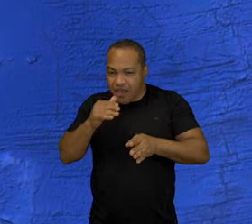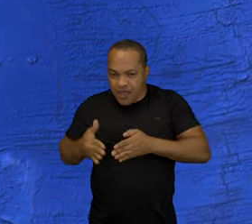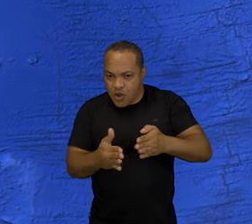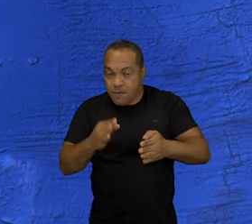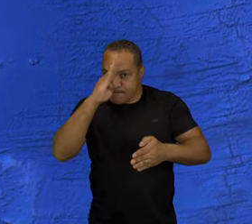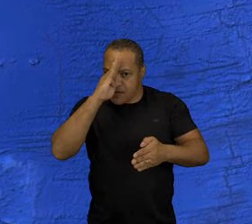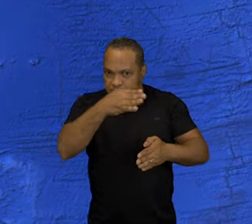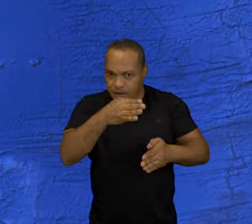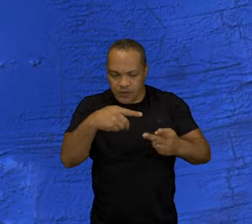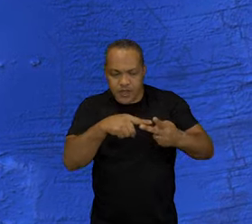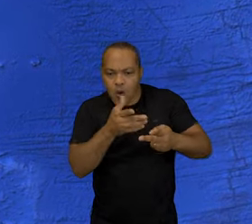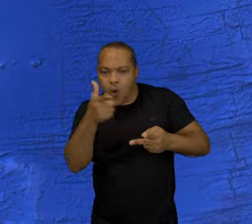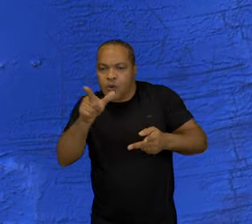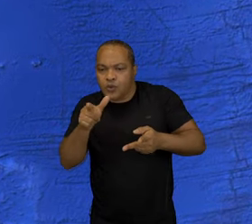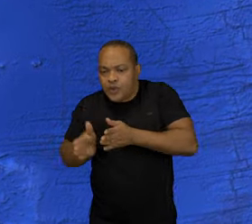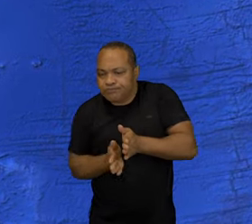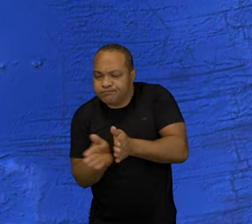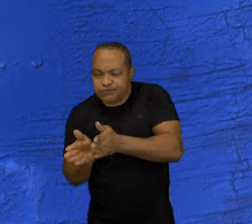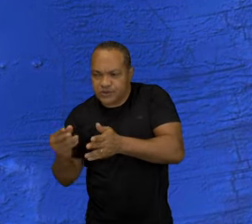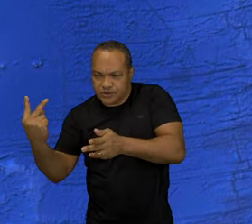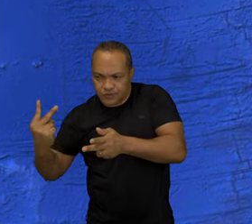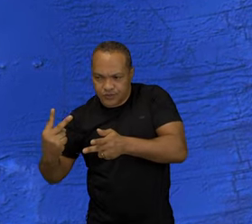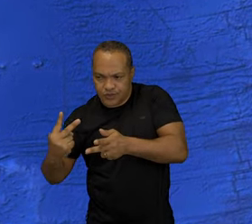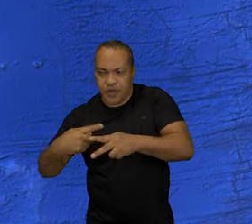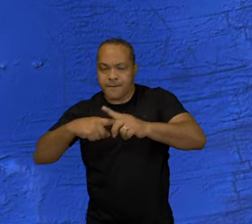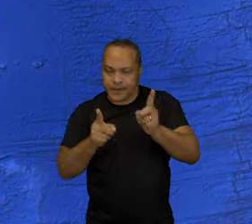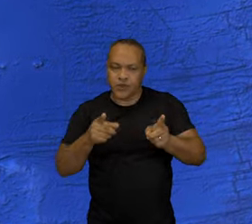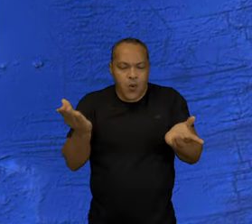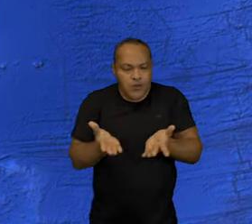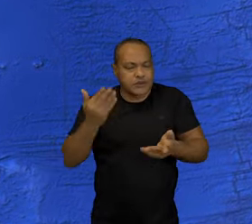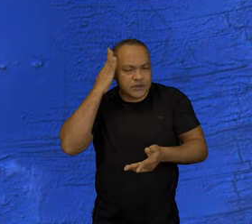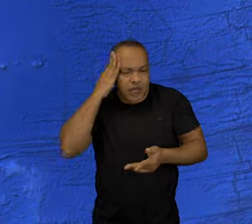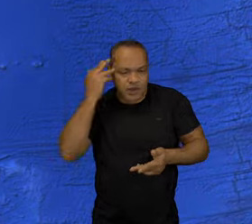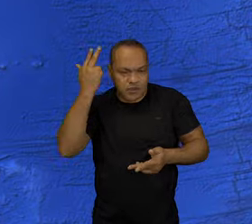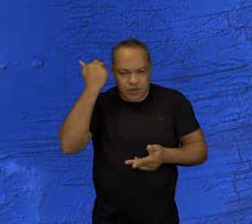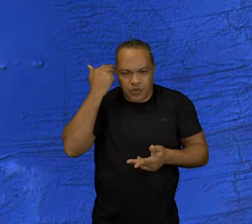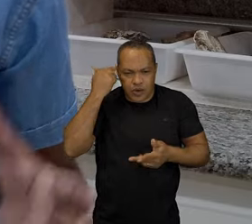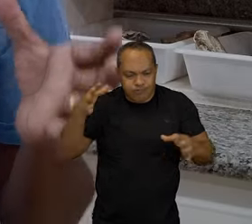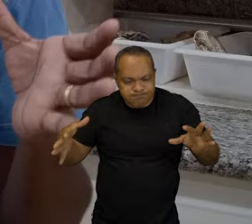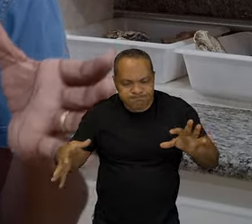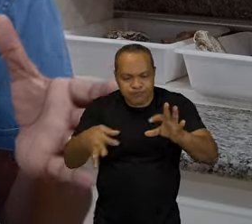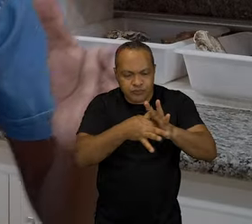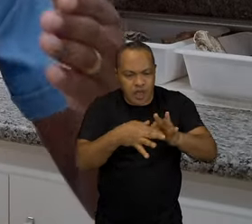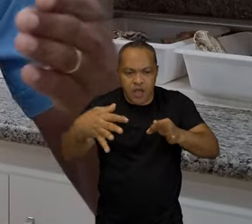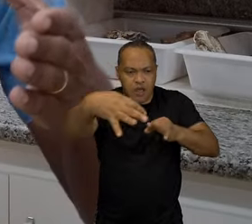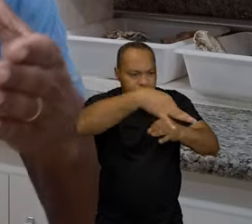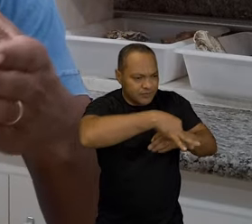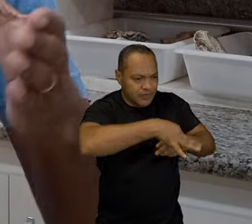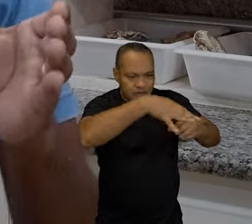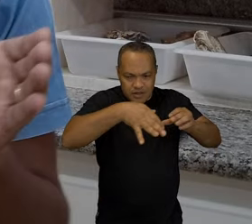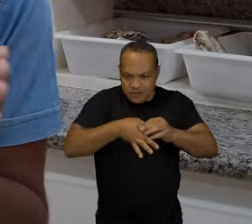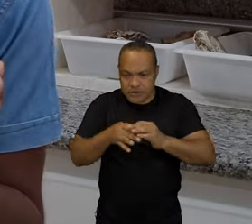principal e pelos seus afluentes. Então, é um elemento natural, sistêmico e integrado. Tudo o que acontece